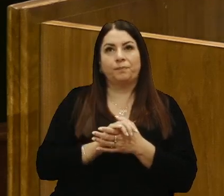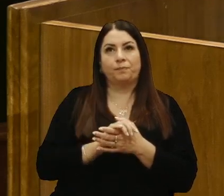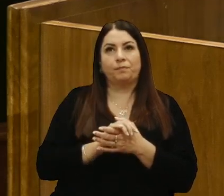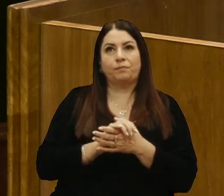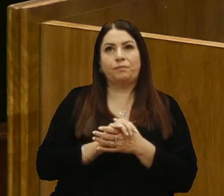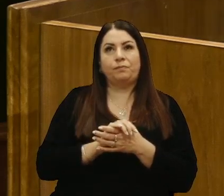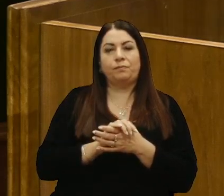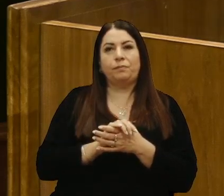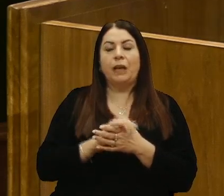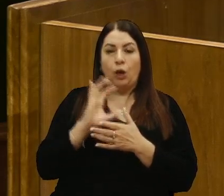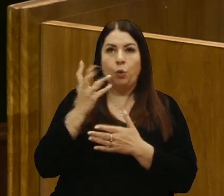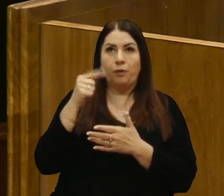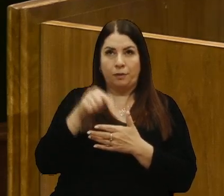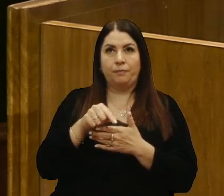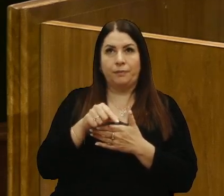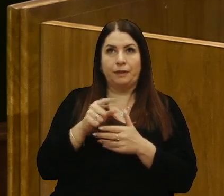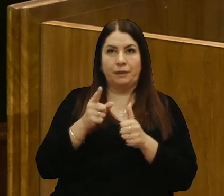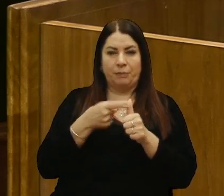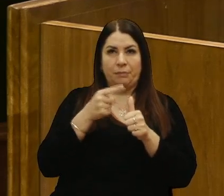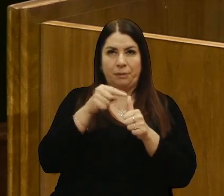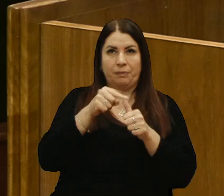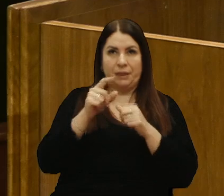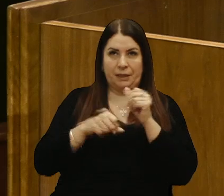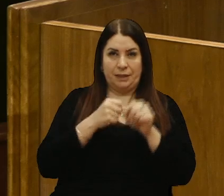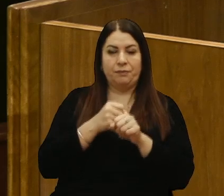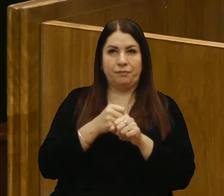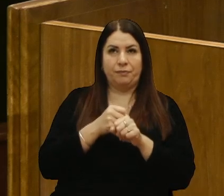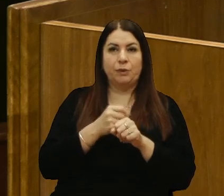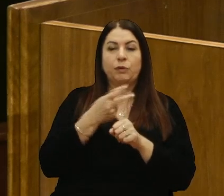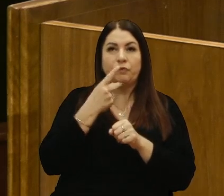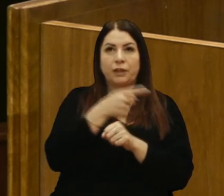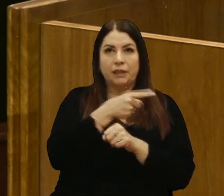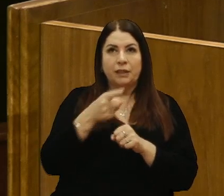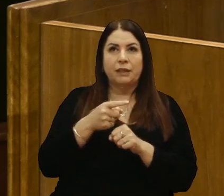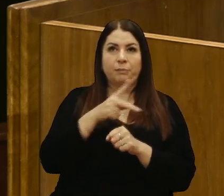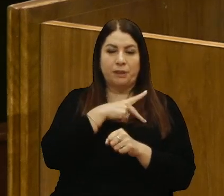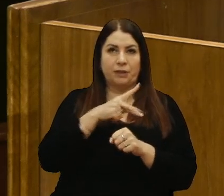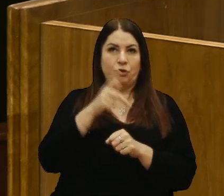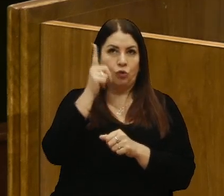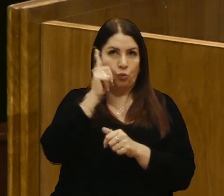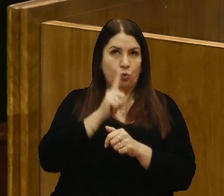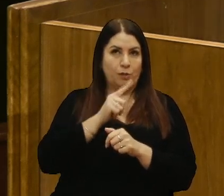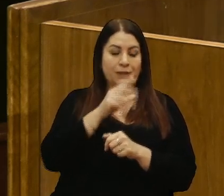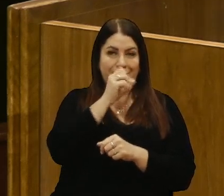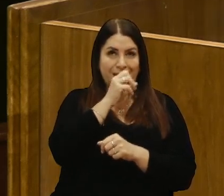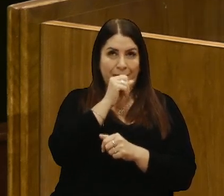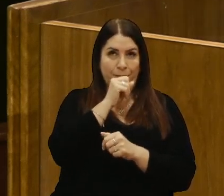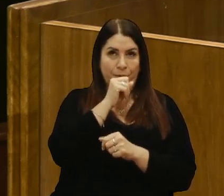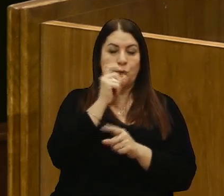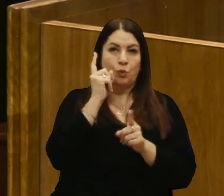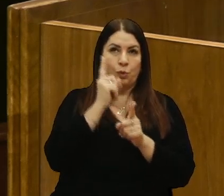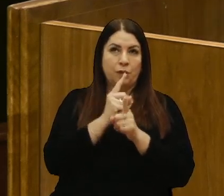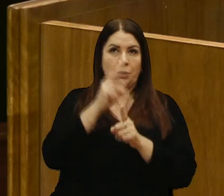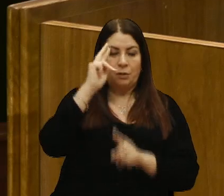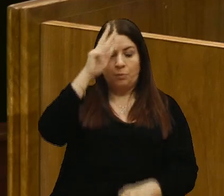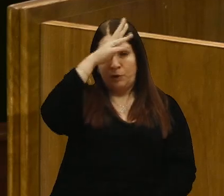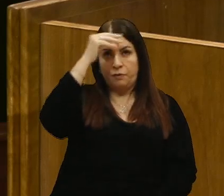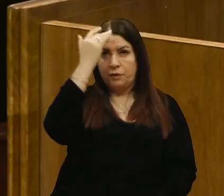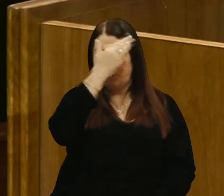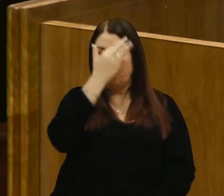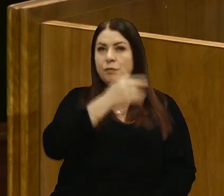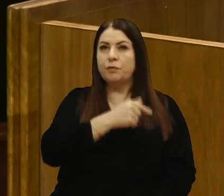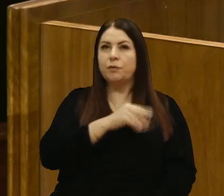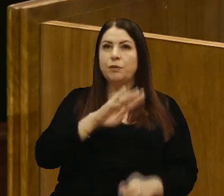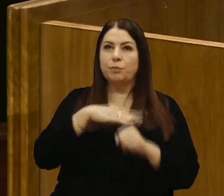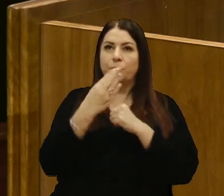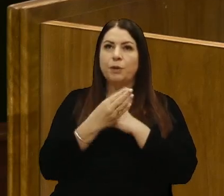que ela acontece primeiramente nesse ano. Queria dizer, presidente Lucas, que sábado encontrei o prefeito Adiló lá no